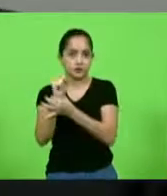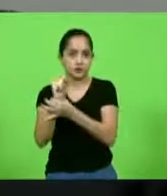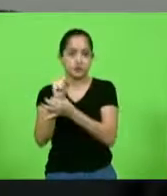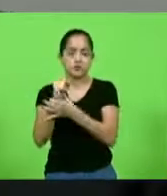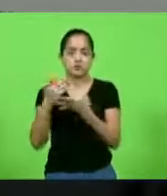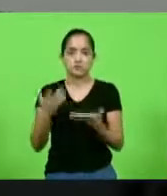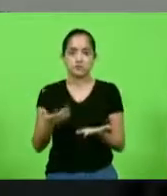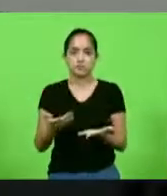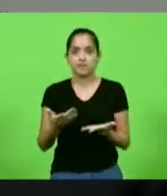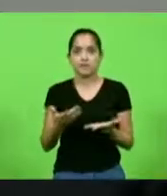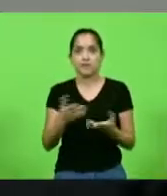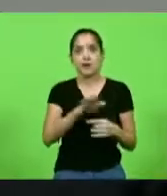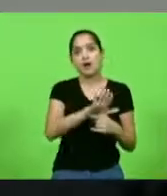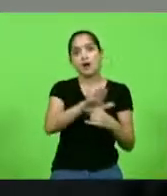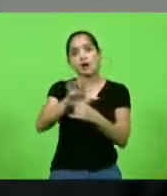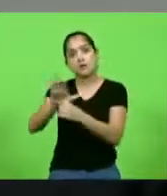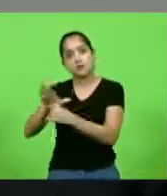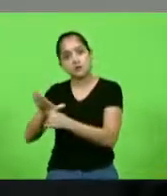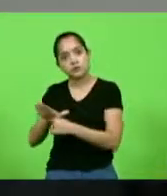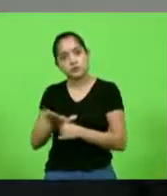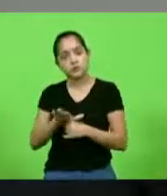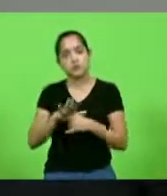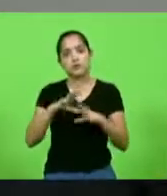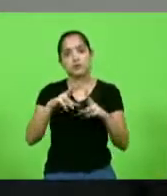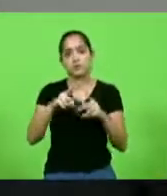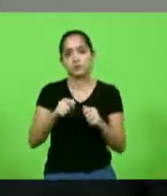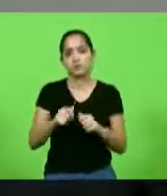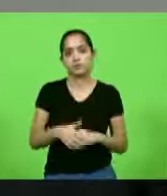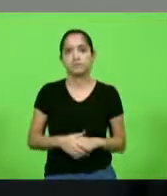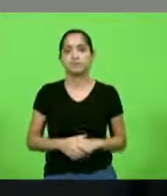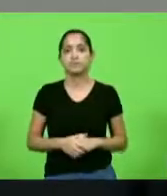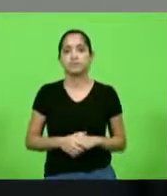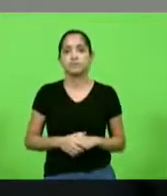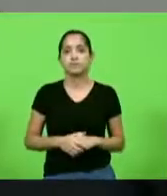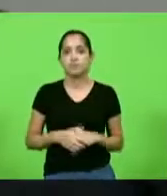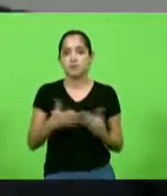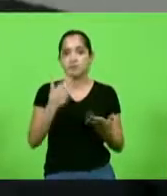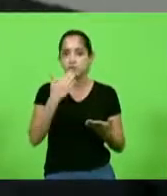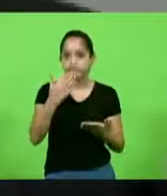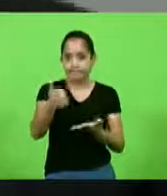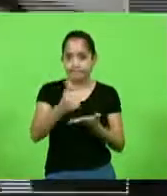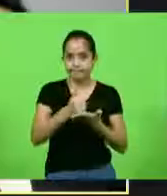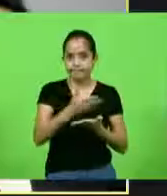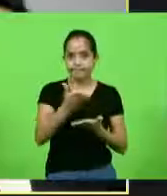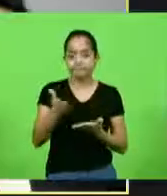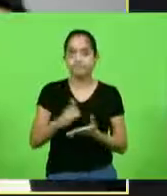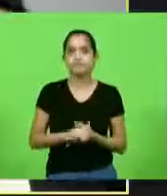algo que venha beneficiar toda uma comunidade escolar. Muito obrigado e peço o apoio de todos os deputados.